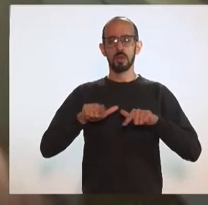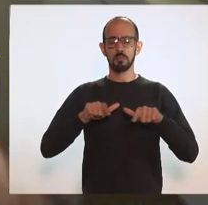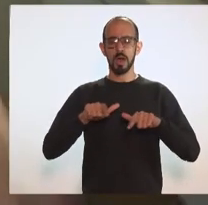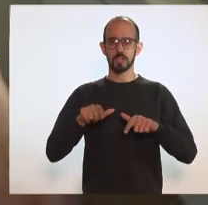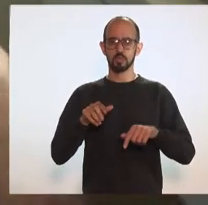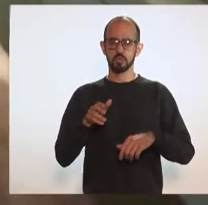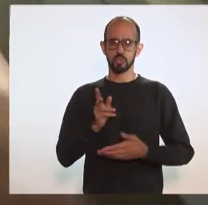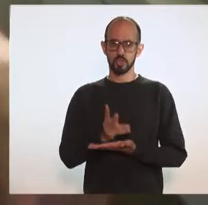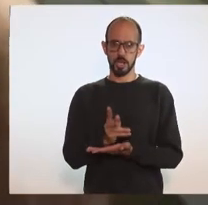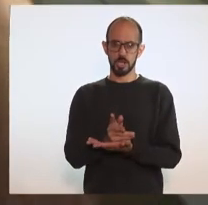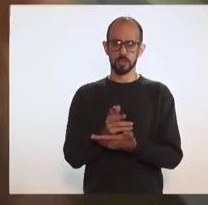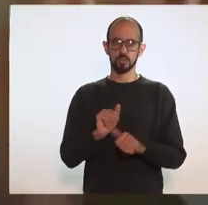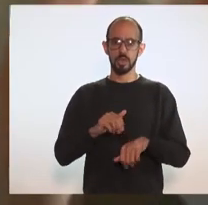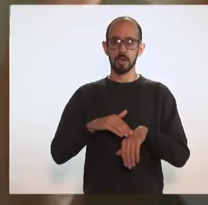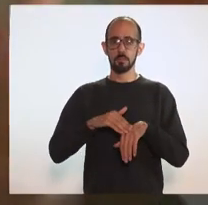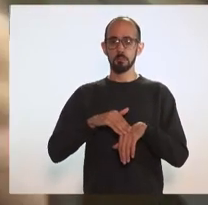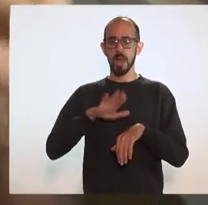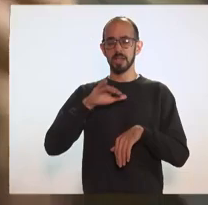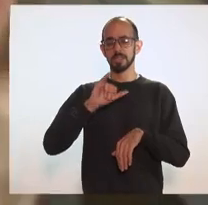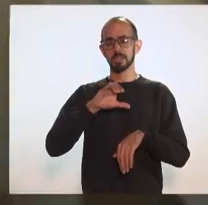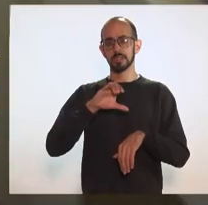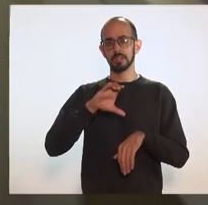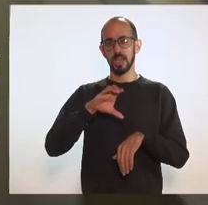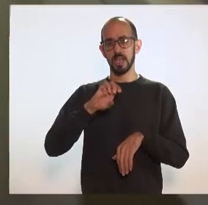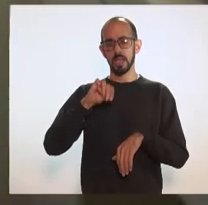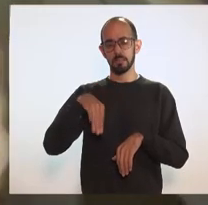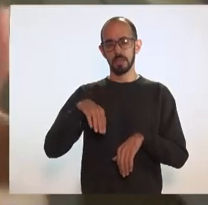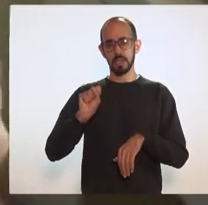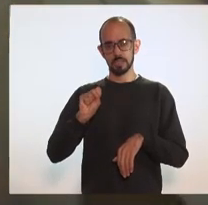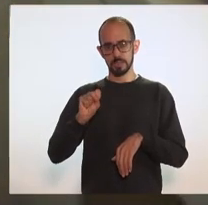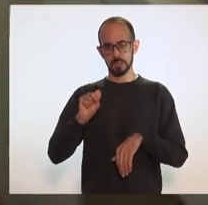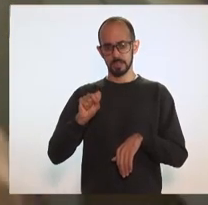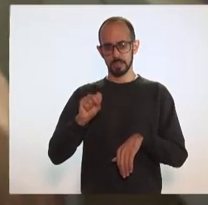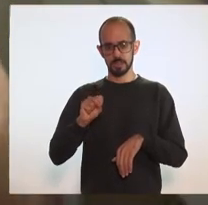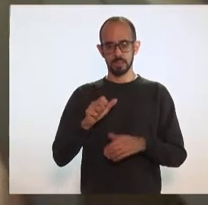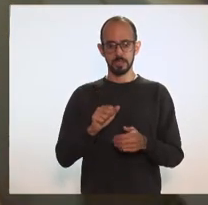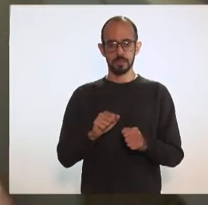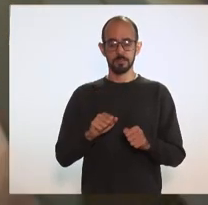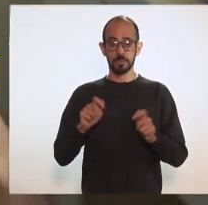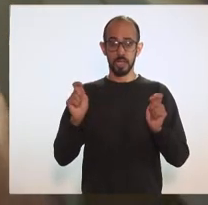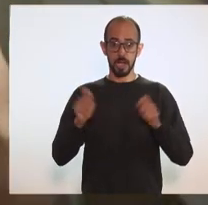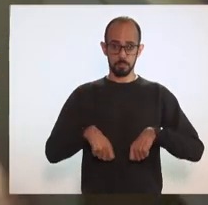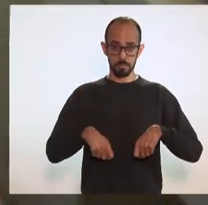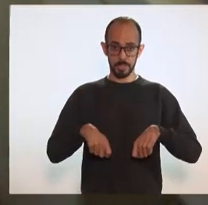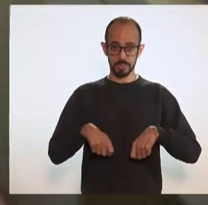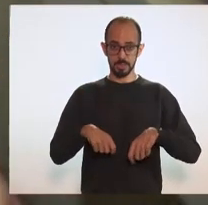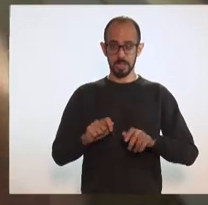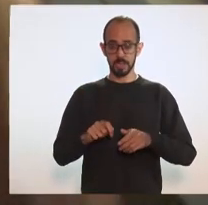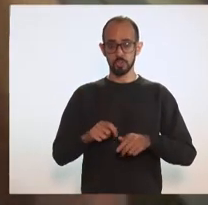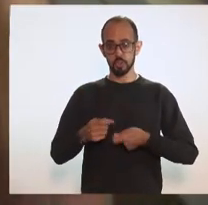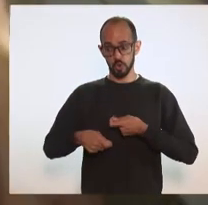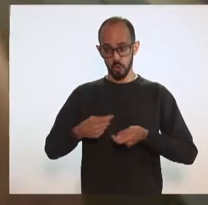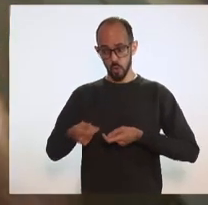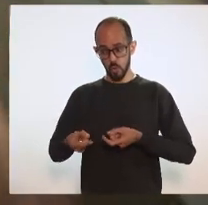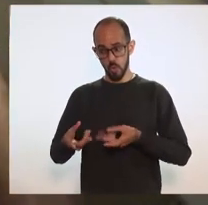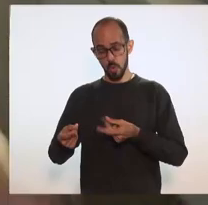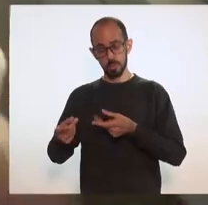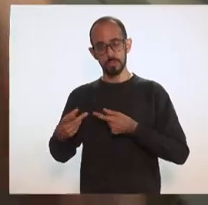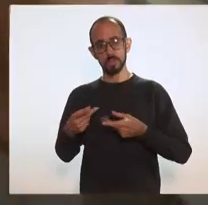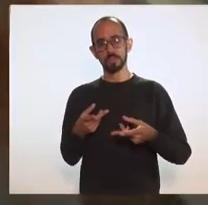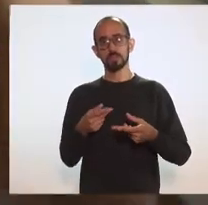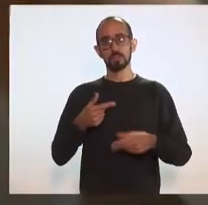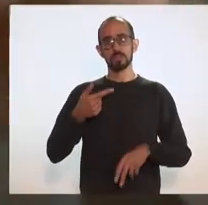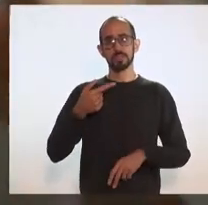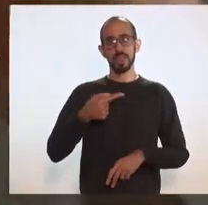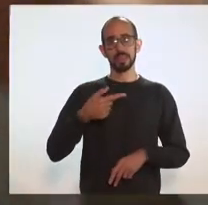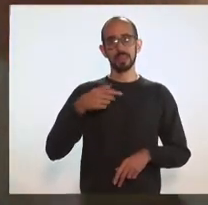aumento na arrecadação de ICMS sem dizer quanto seja capacidade comercialização de